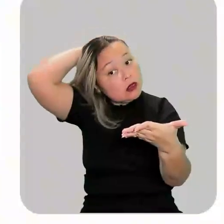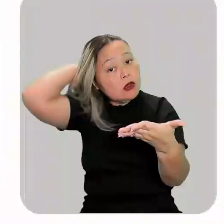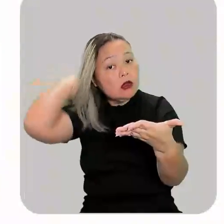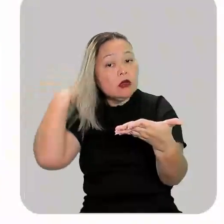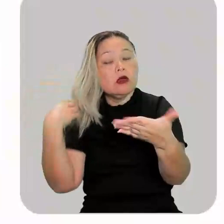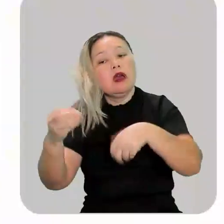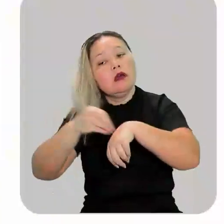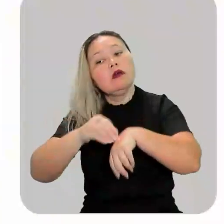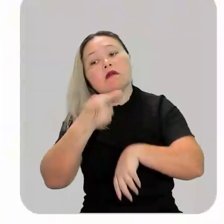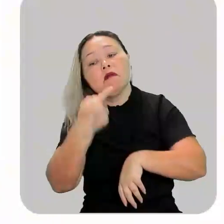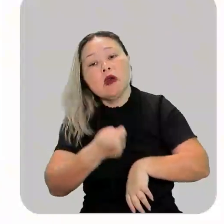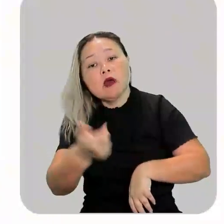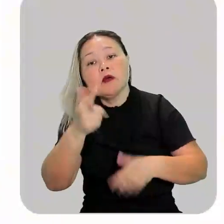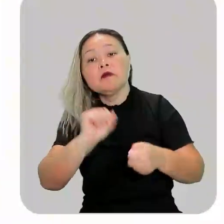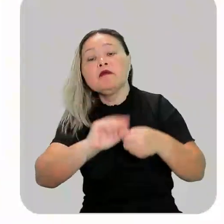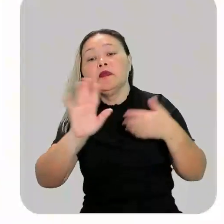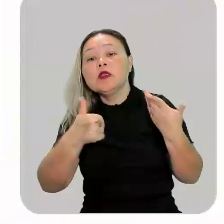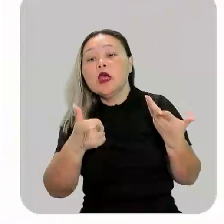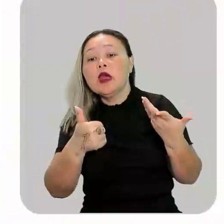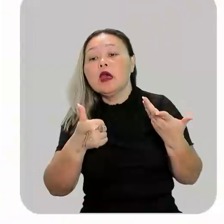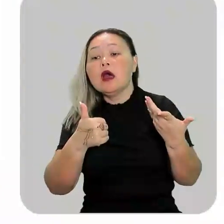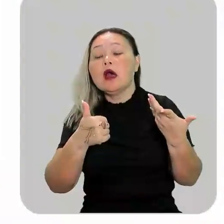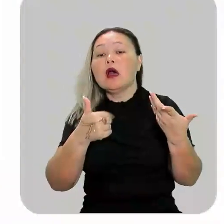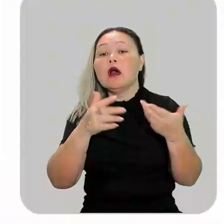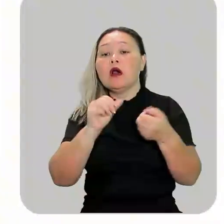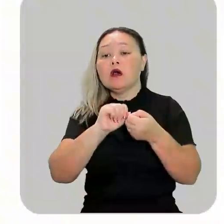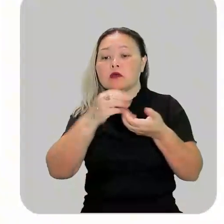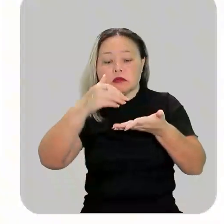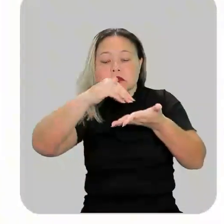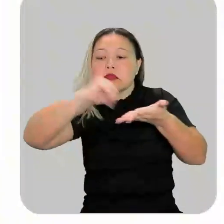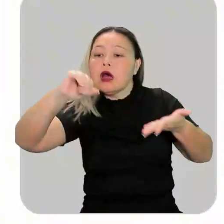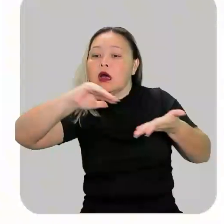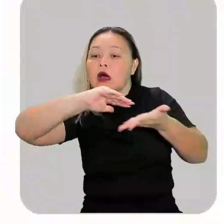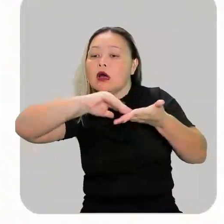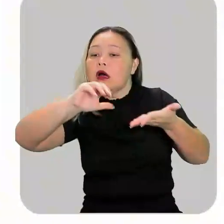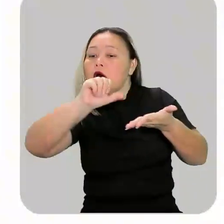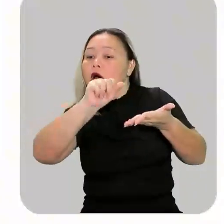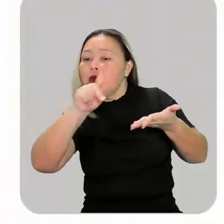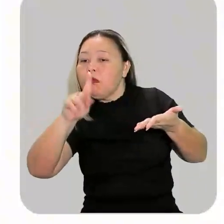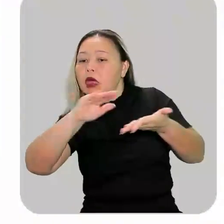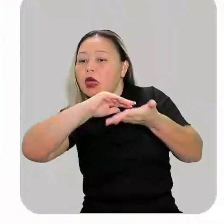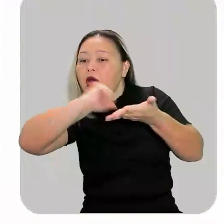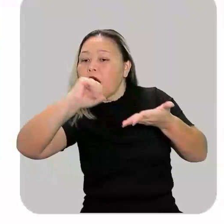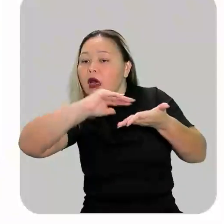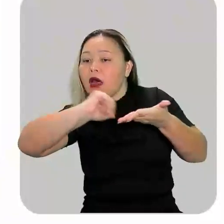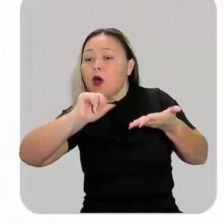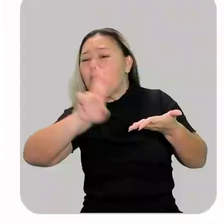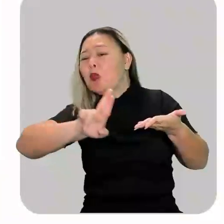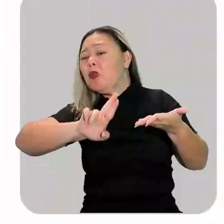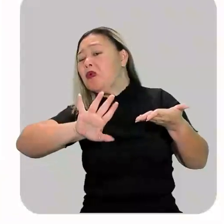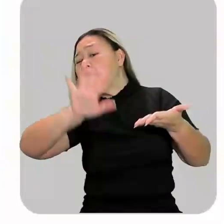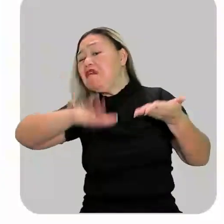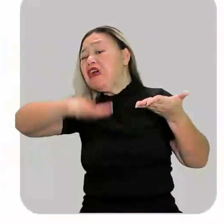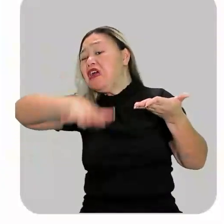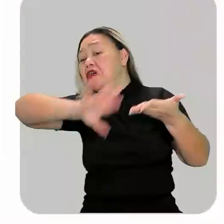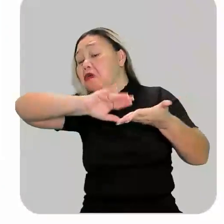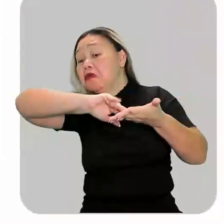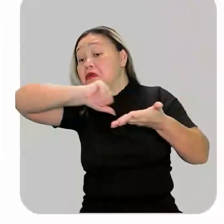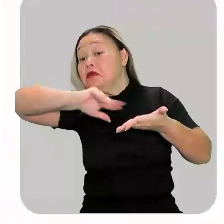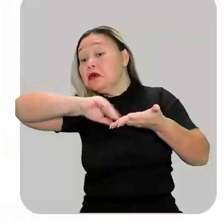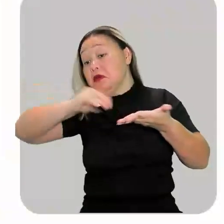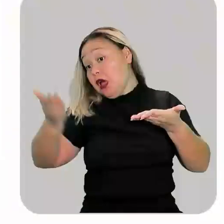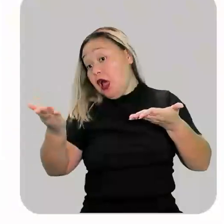meio assim, esse professor tá doido. Desinstala alguns aplicativos que não tem muita, né, utilidade nesse